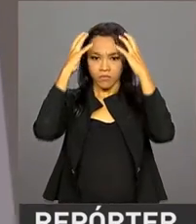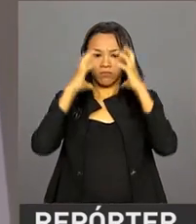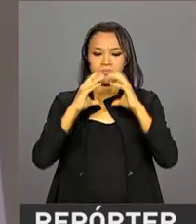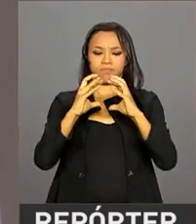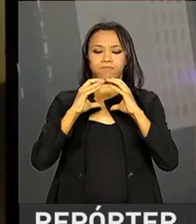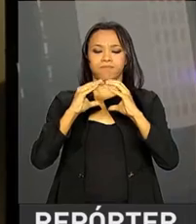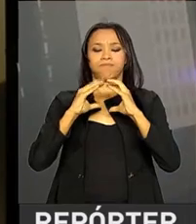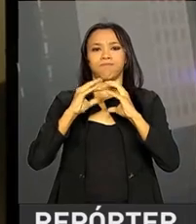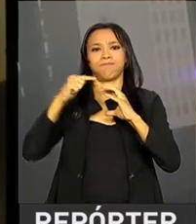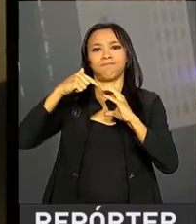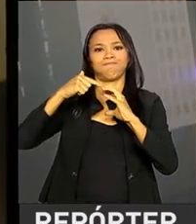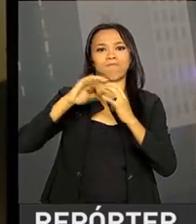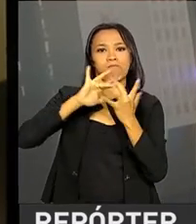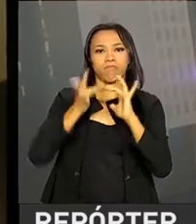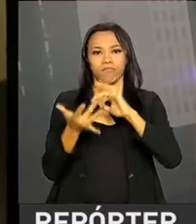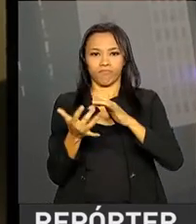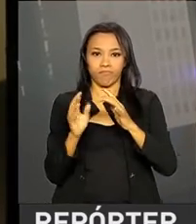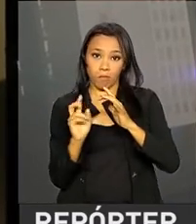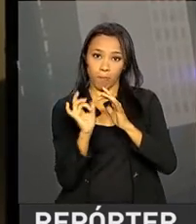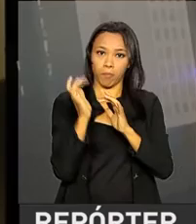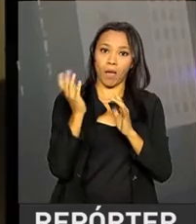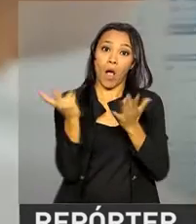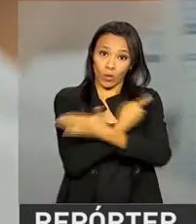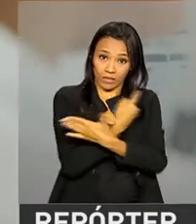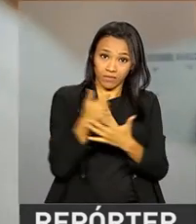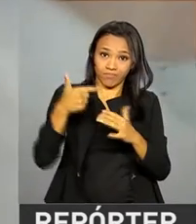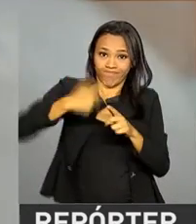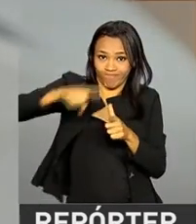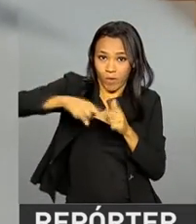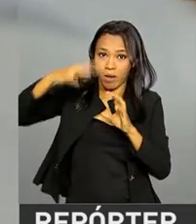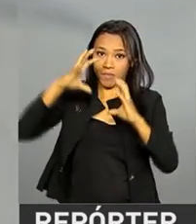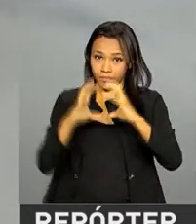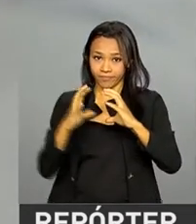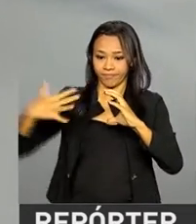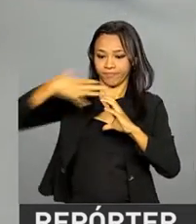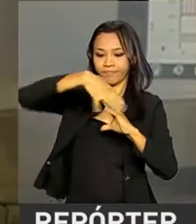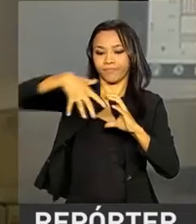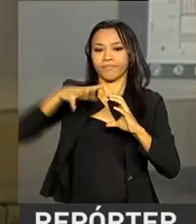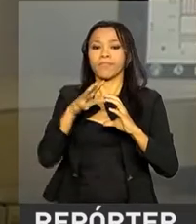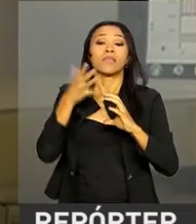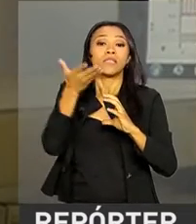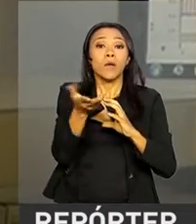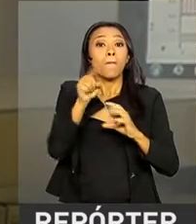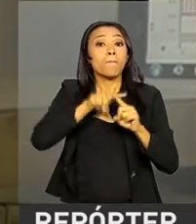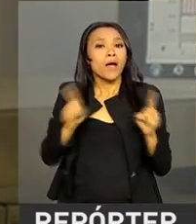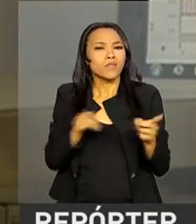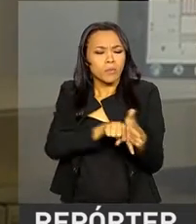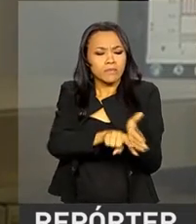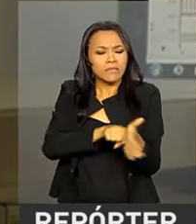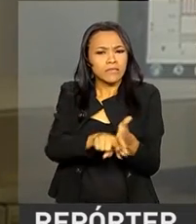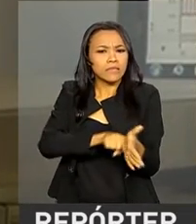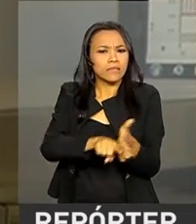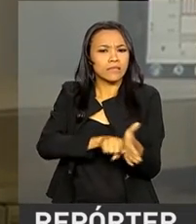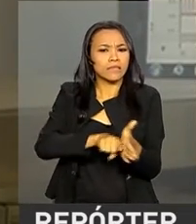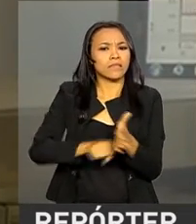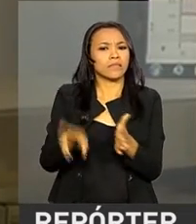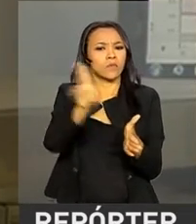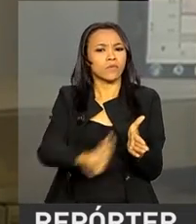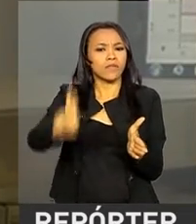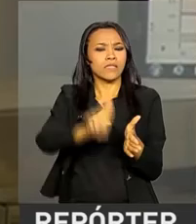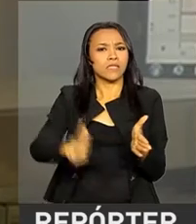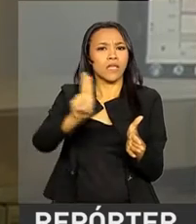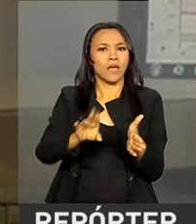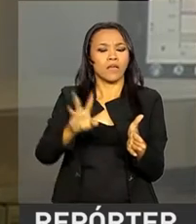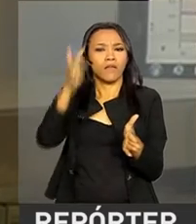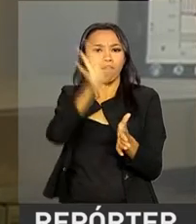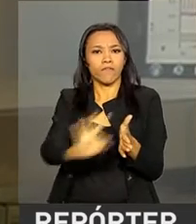informações entre os neurônios a terapia atual tem efeitos limitados mas um estudo de pesquisadores da universidade federal